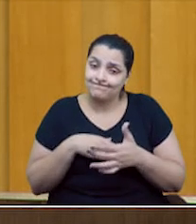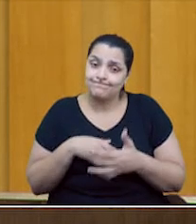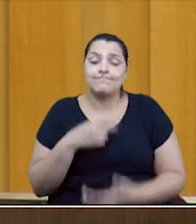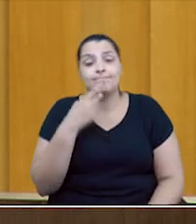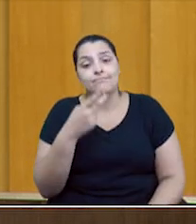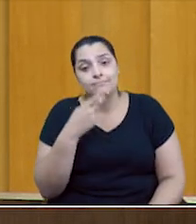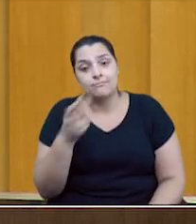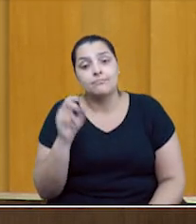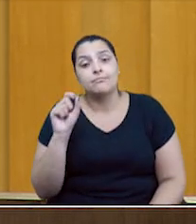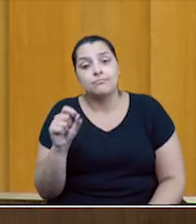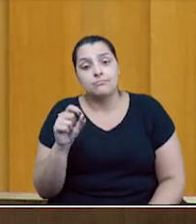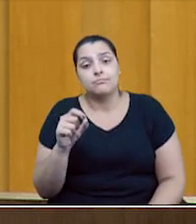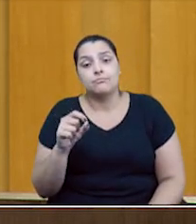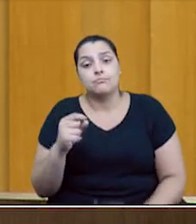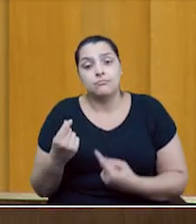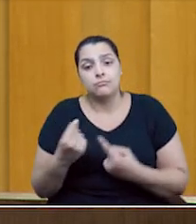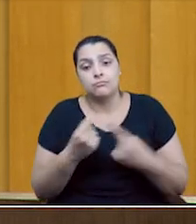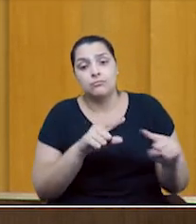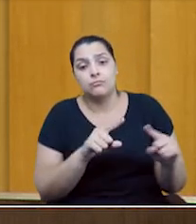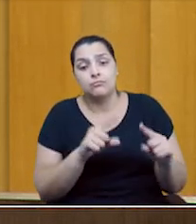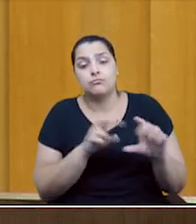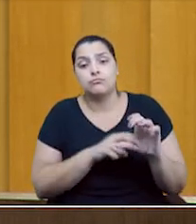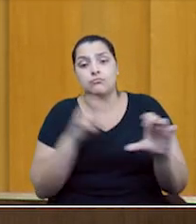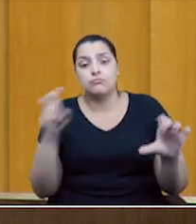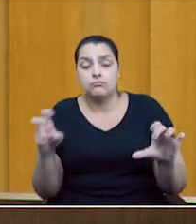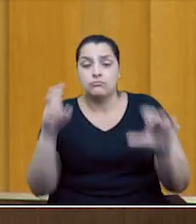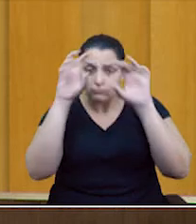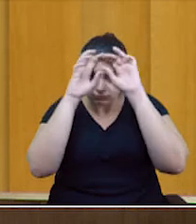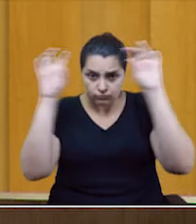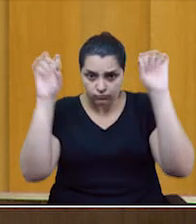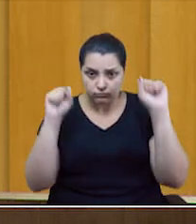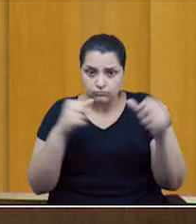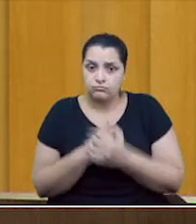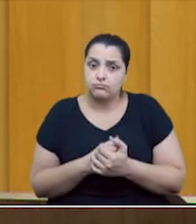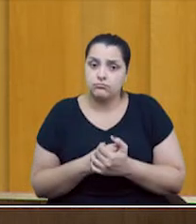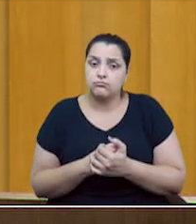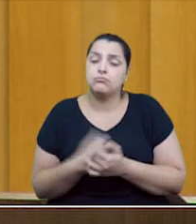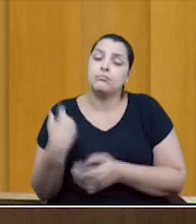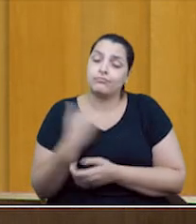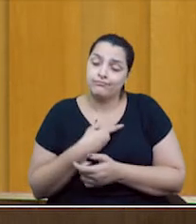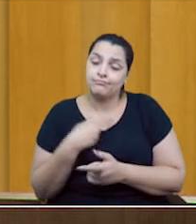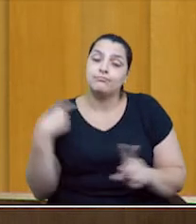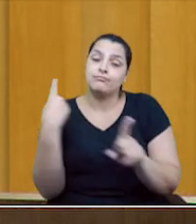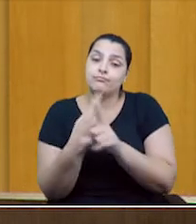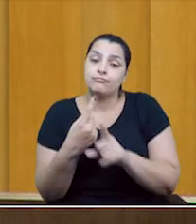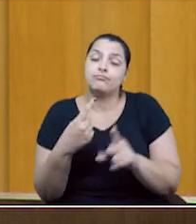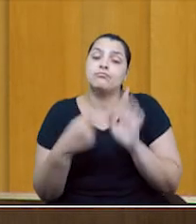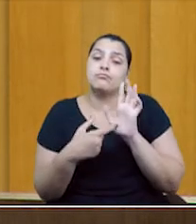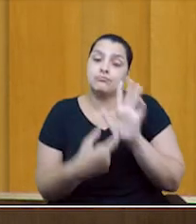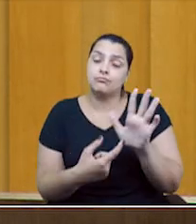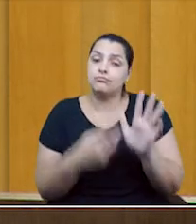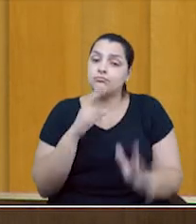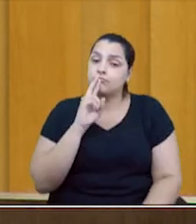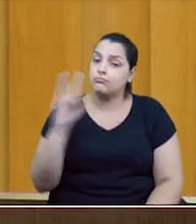estaria ferindo a autonomia dos tribunais, o que constatamos e apresentamos essa justificativa à presidência